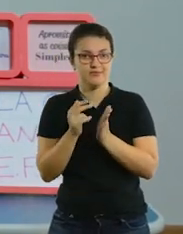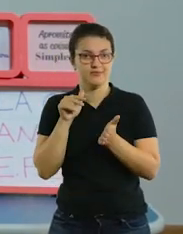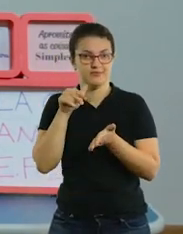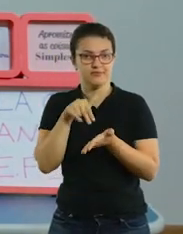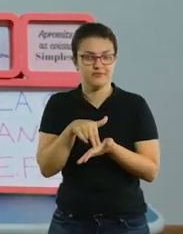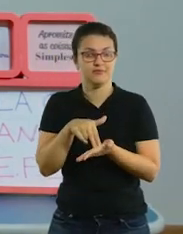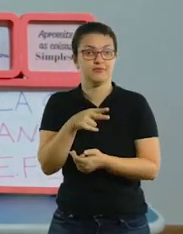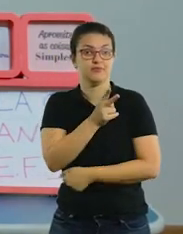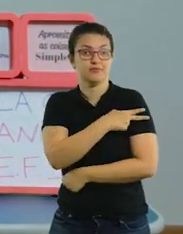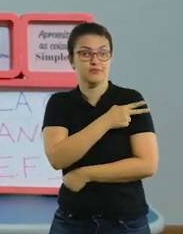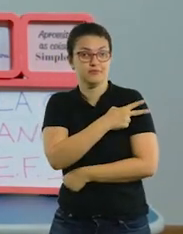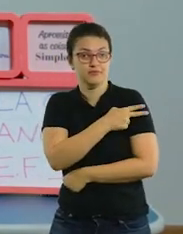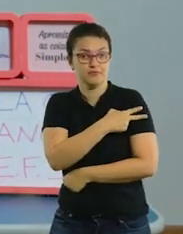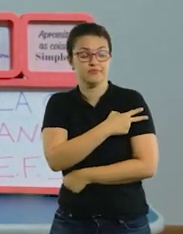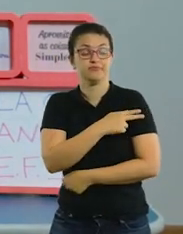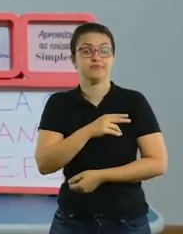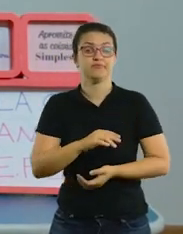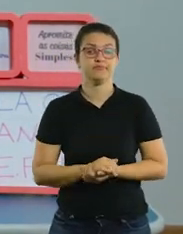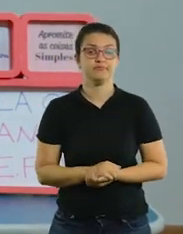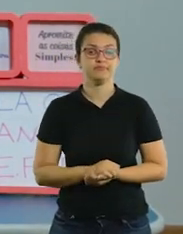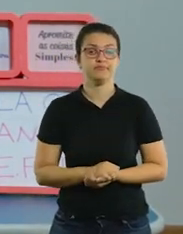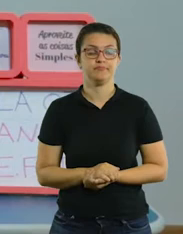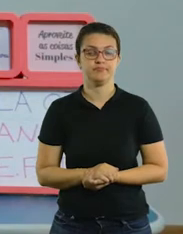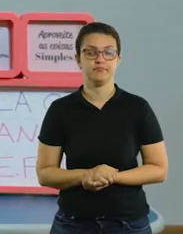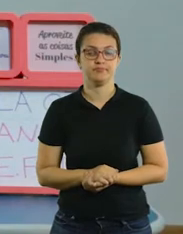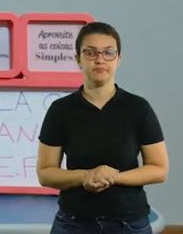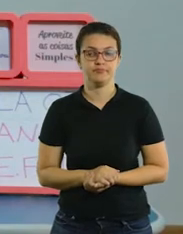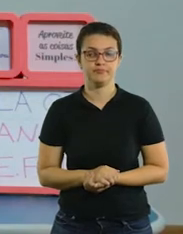com os alunos do segundo ano do Ensino Fundamental.